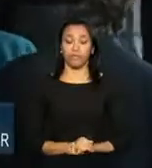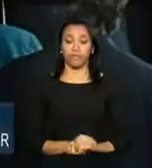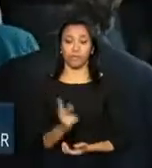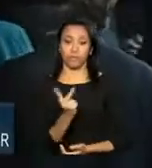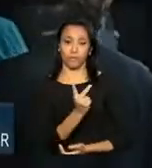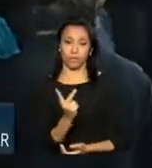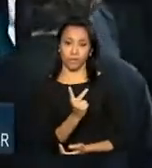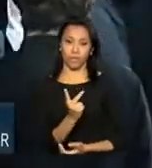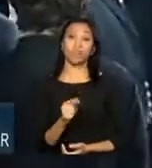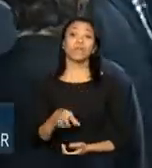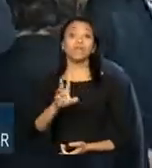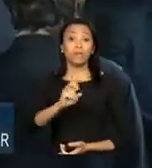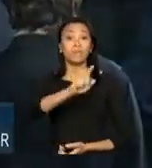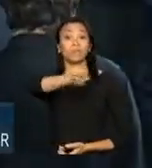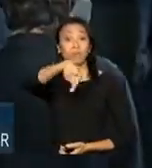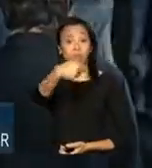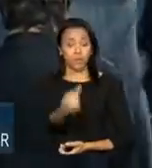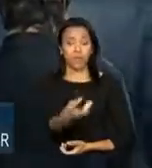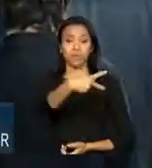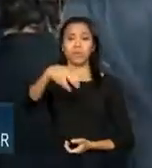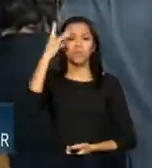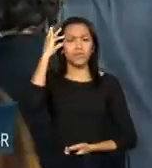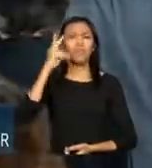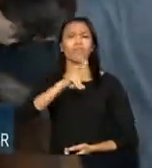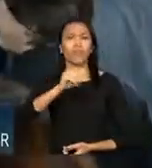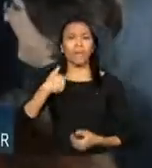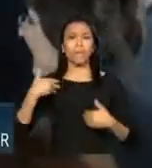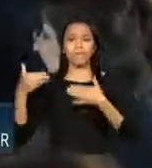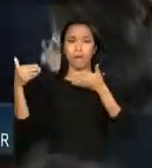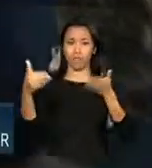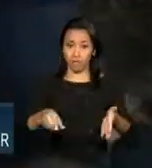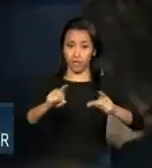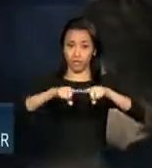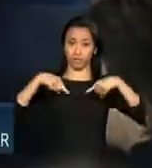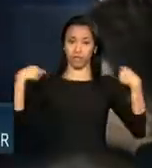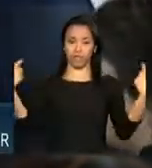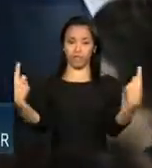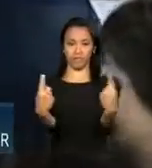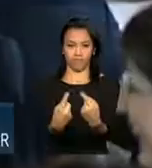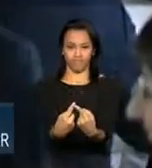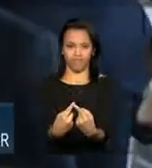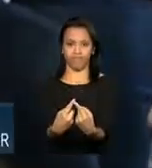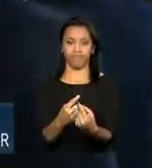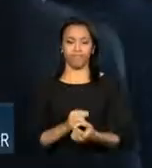A presidenta Dilma, que logo mais vai participar da sessão solene